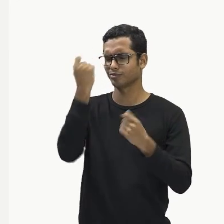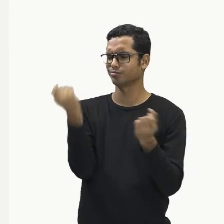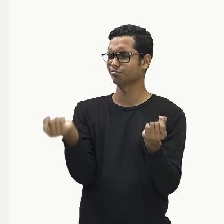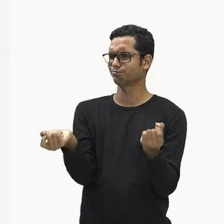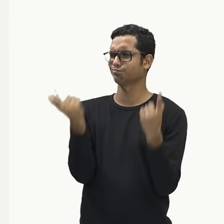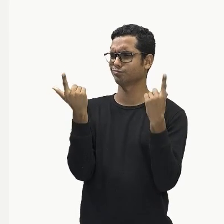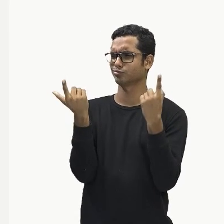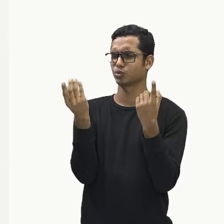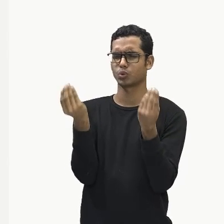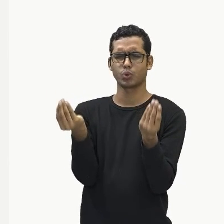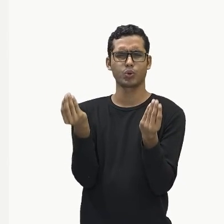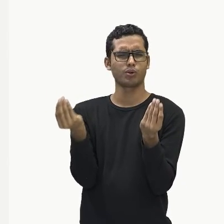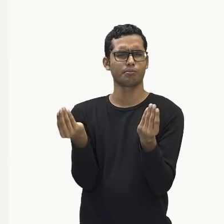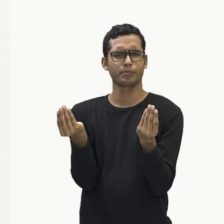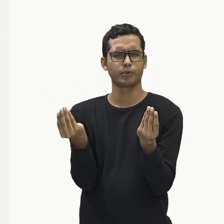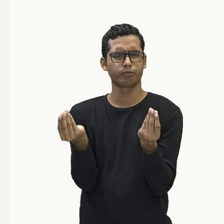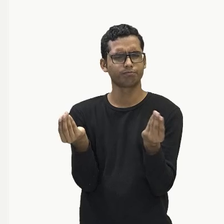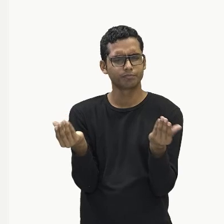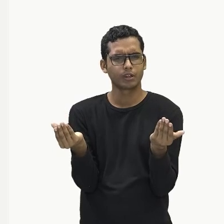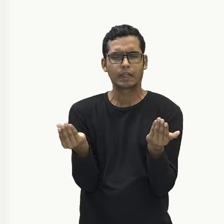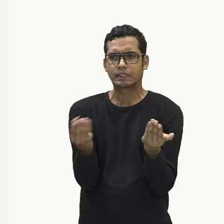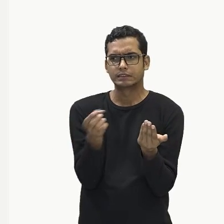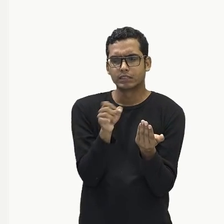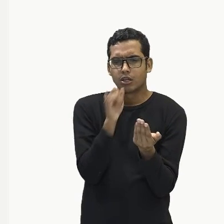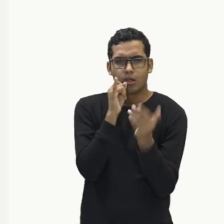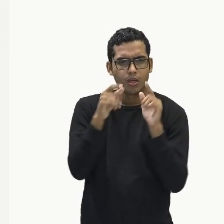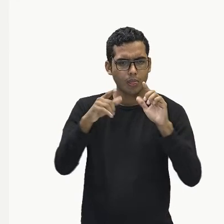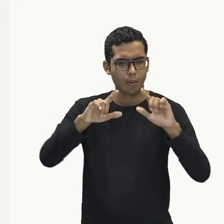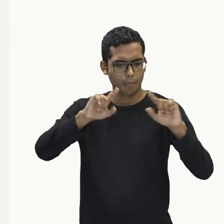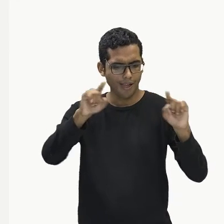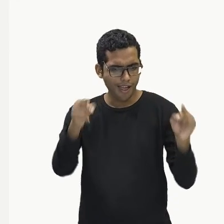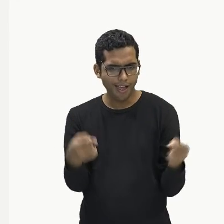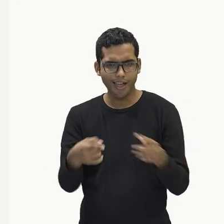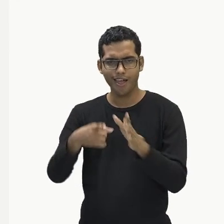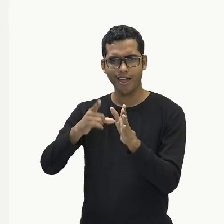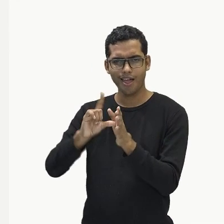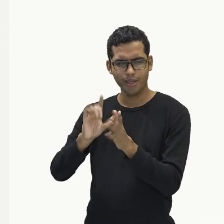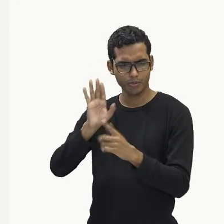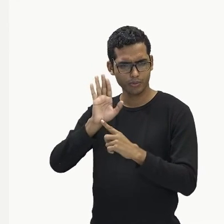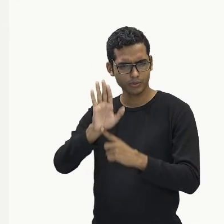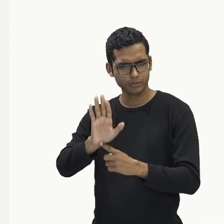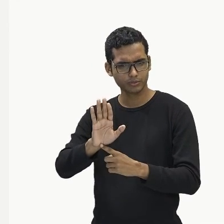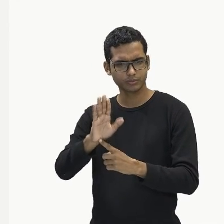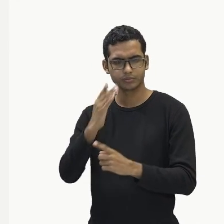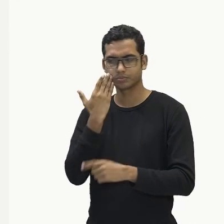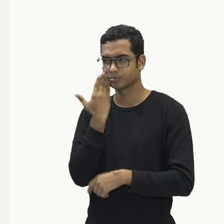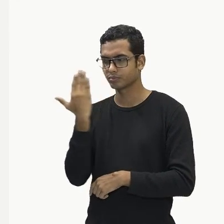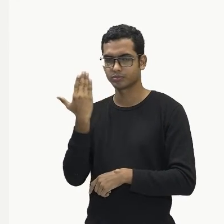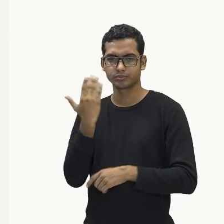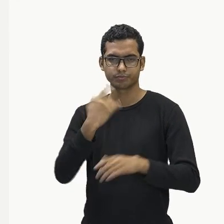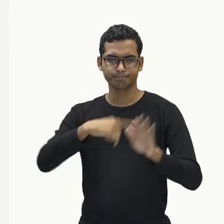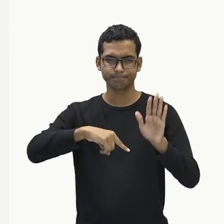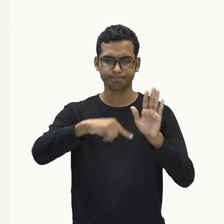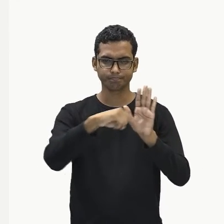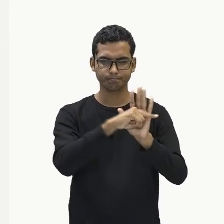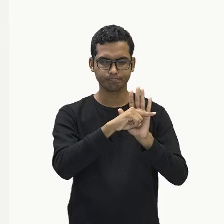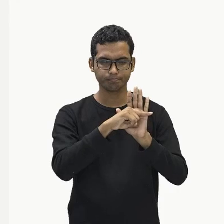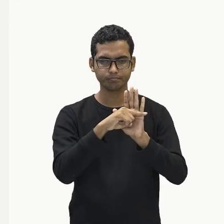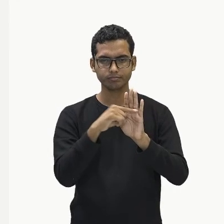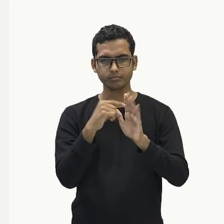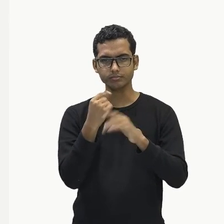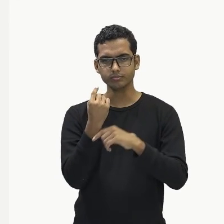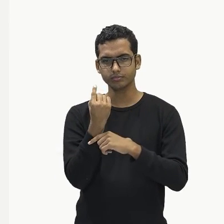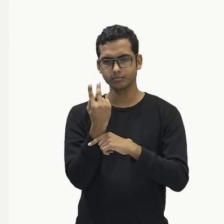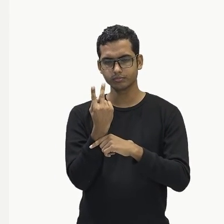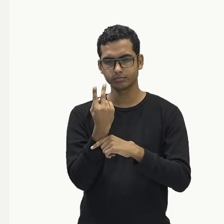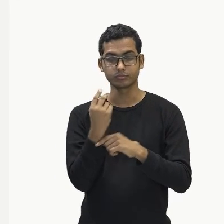pelo seguinte, não é? Há pouco eu mostrei para vocês isso aqui. Menos 2 ao